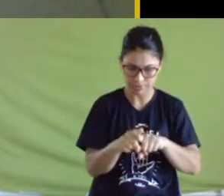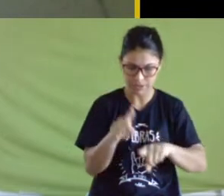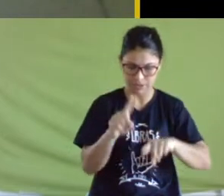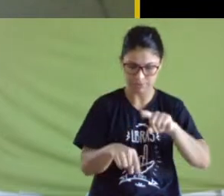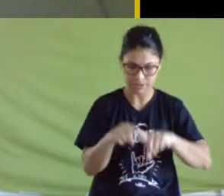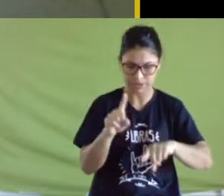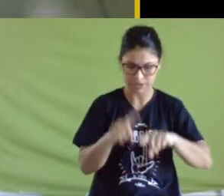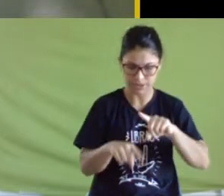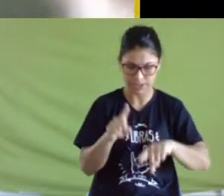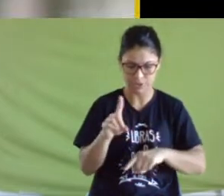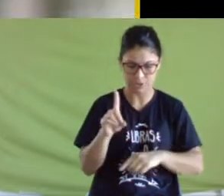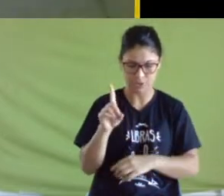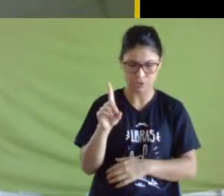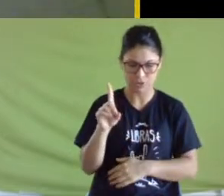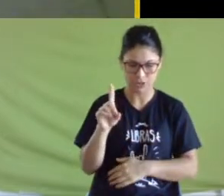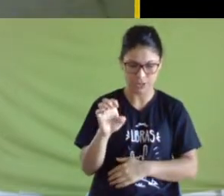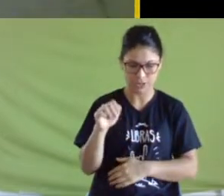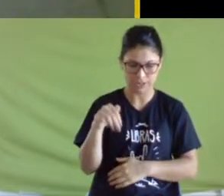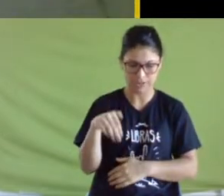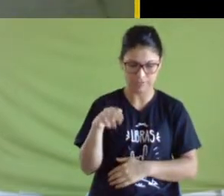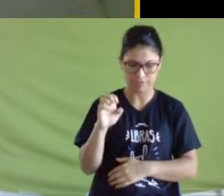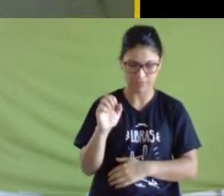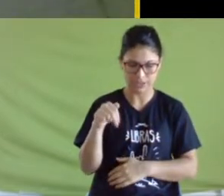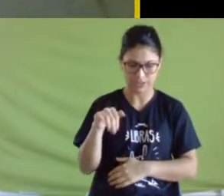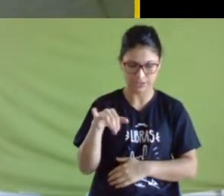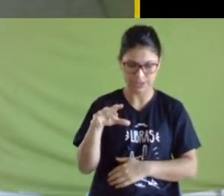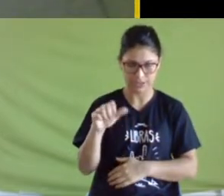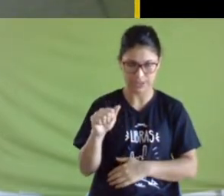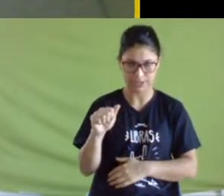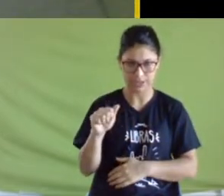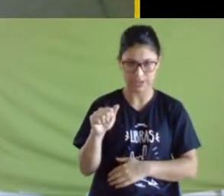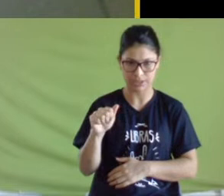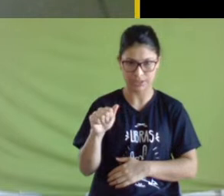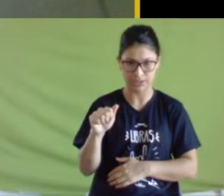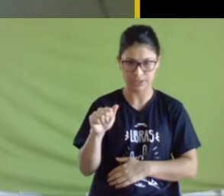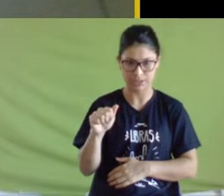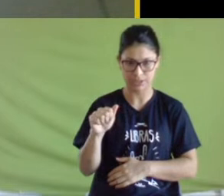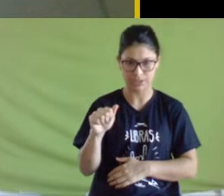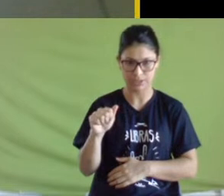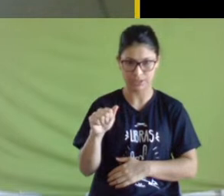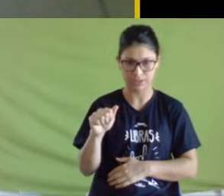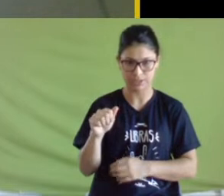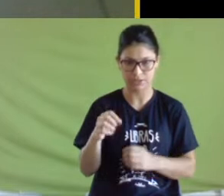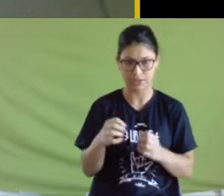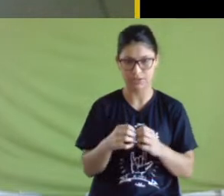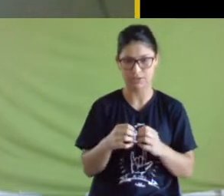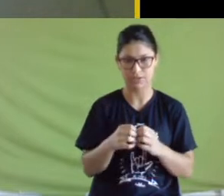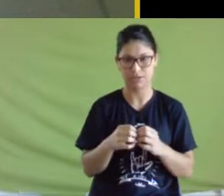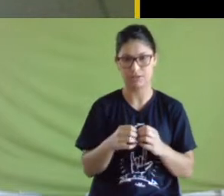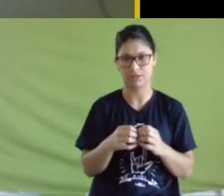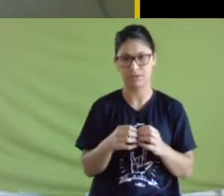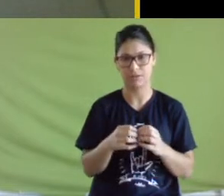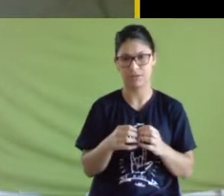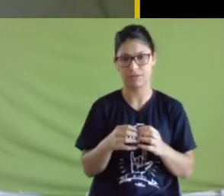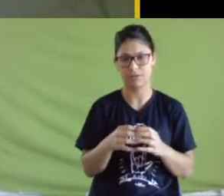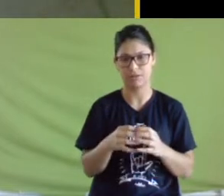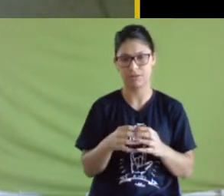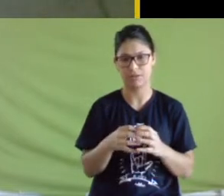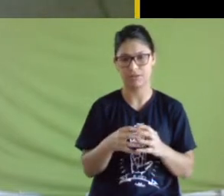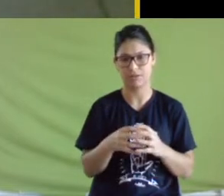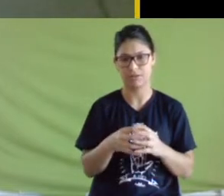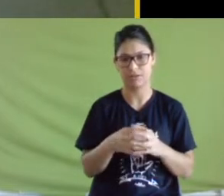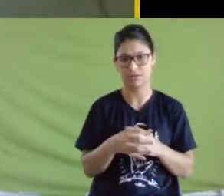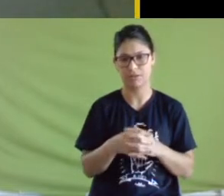né? Ou a retórica antiga considera só a elocução como elemento deleitoso? Se o lugar comum é matéria